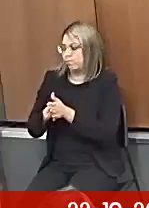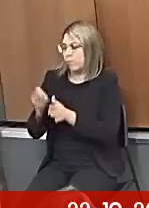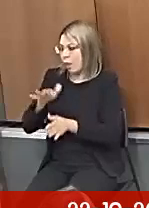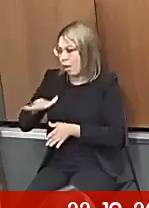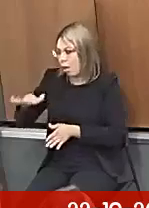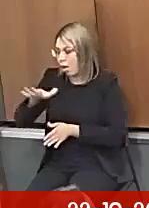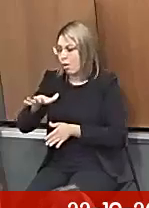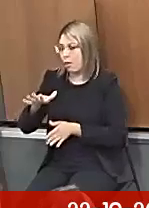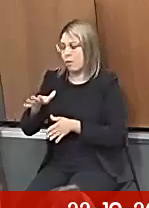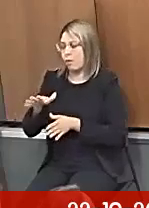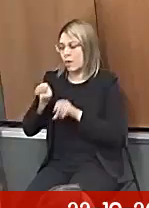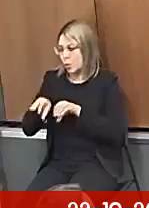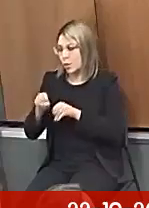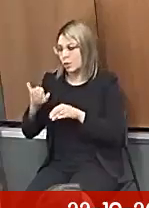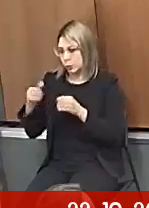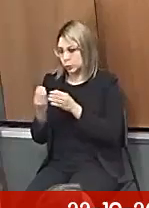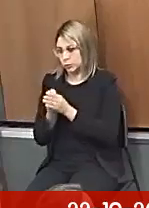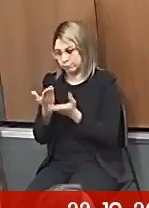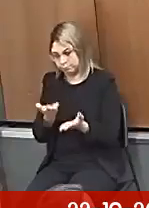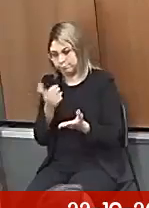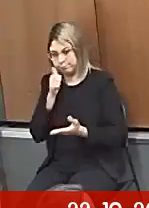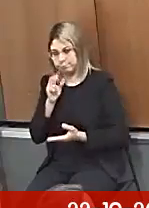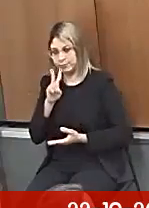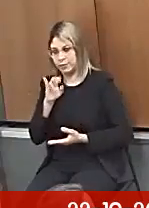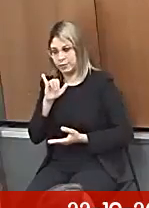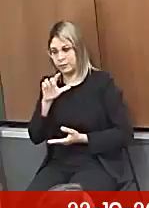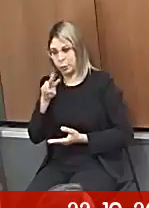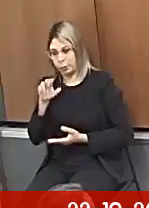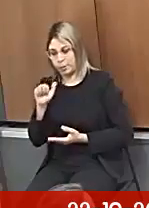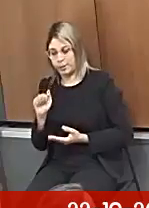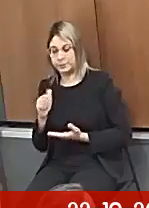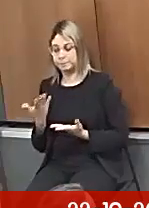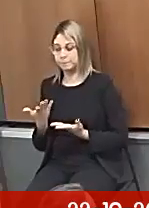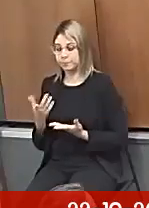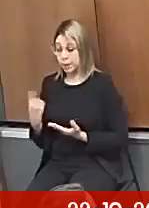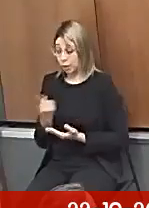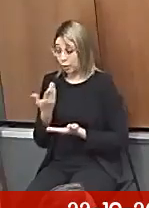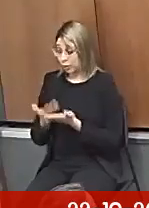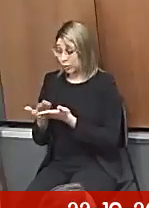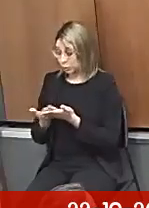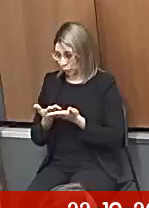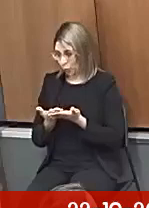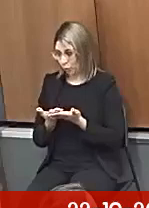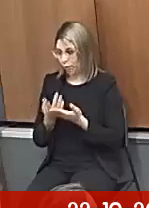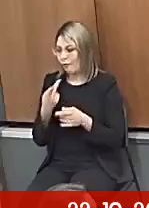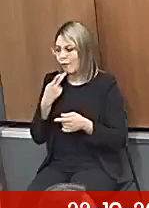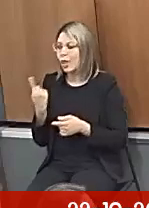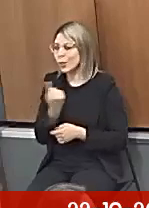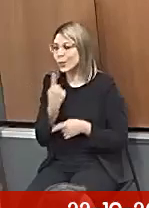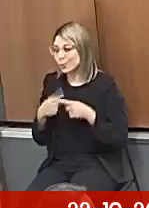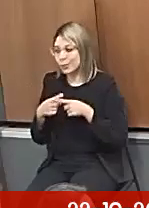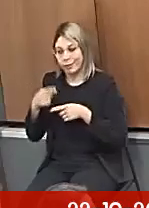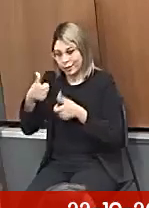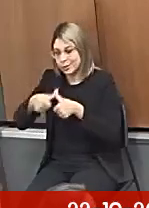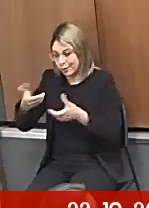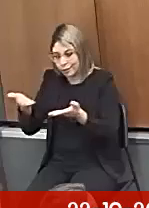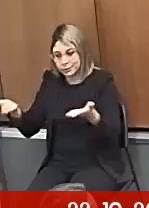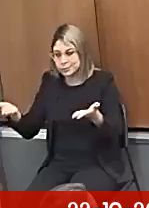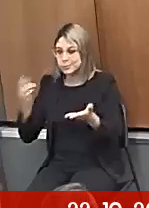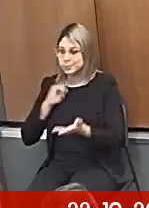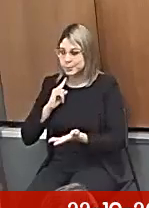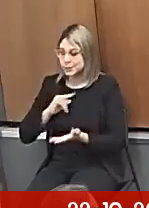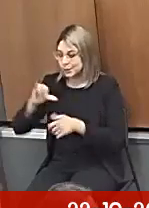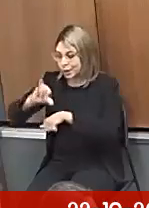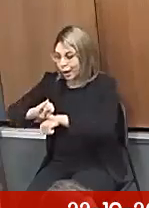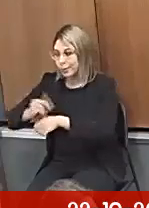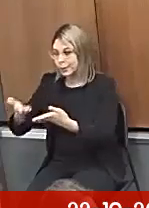educação inclusiva, dona Vilma, que as nossas escolas, e eu digo nossas, porque elas estão aqui em Minas Gerais, estão aqui na